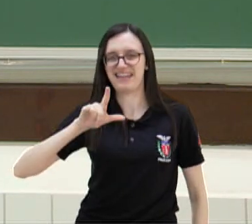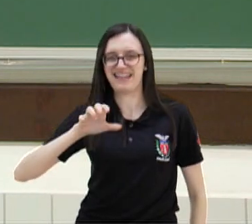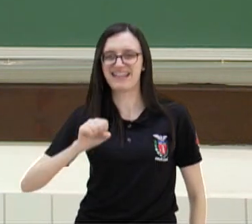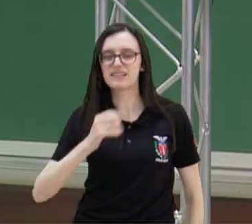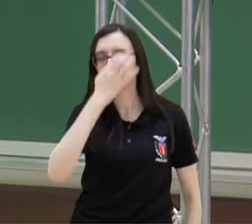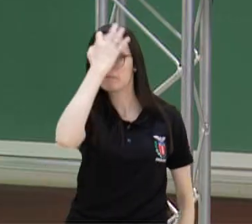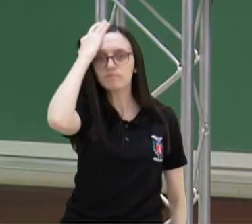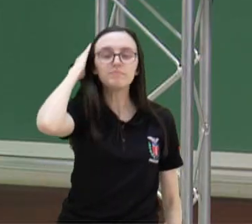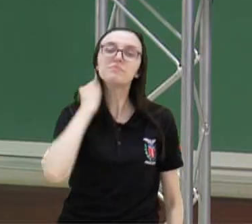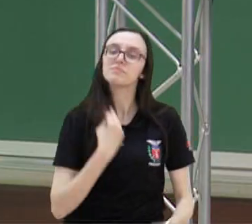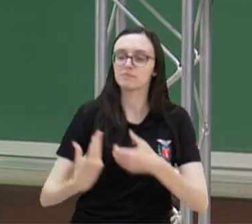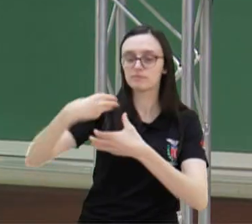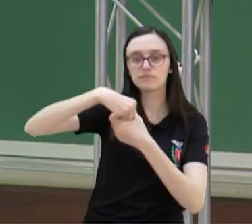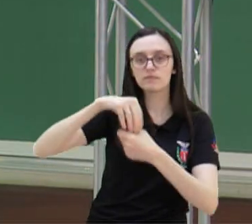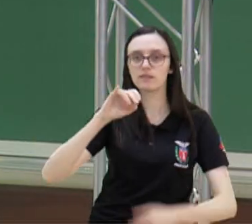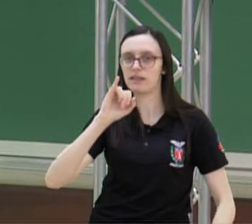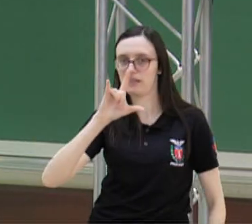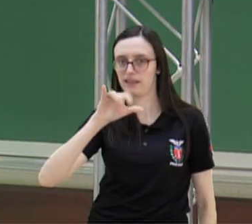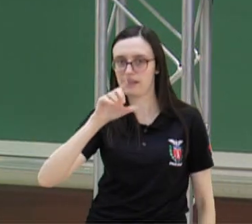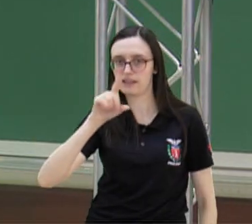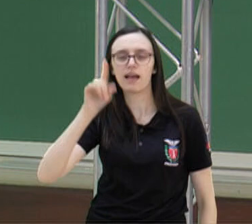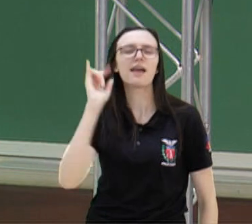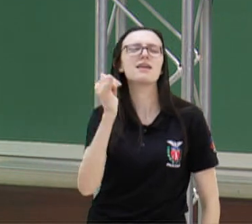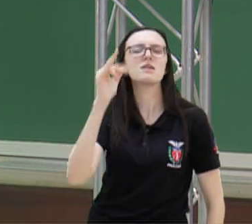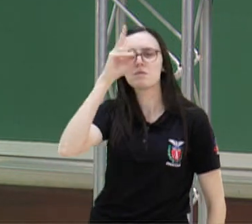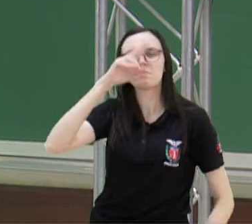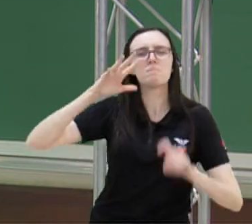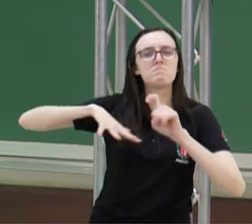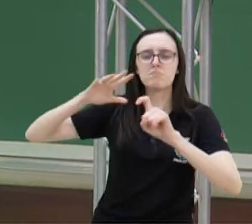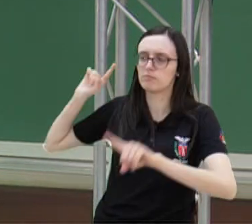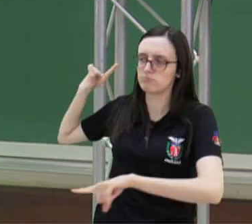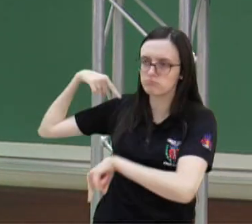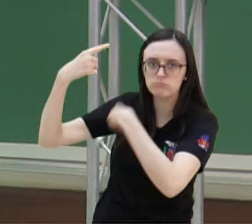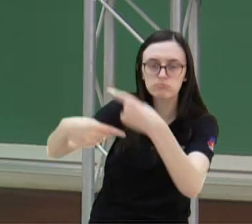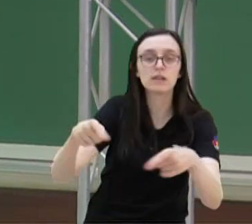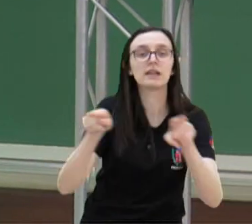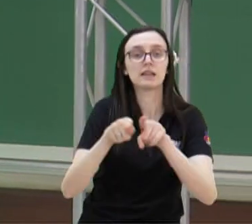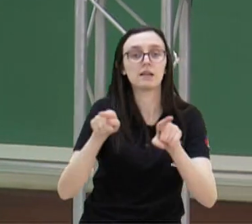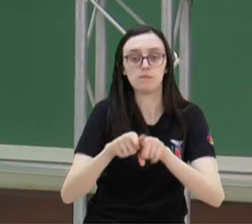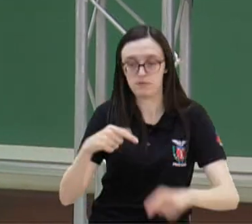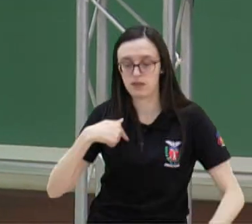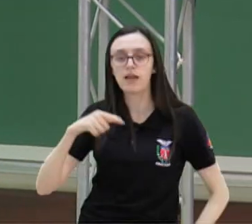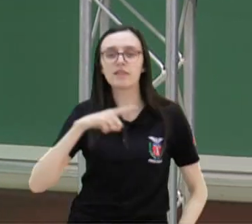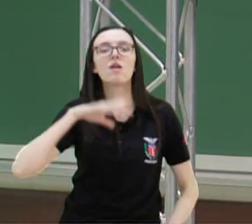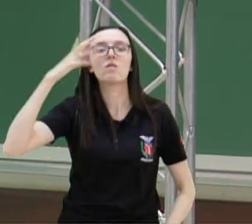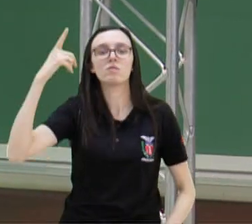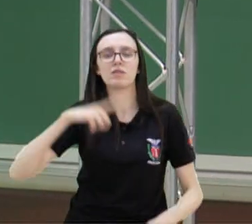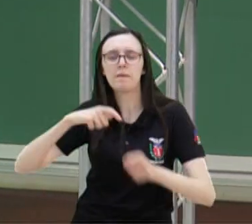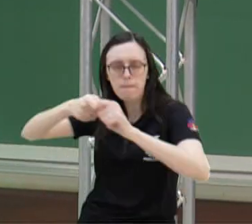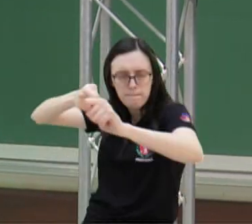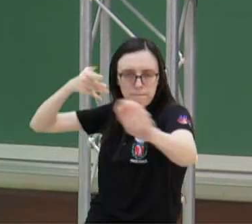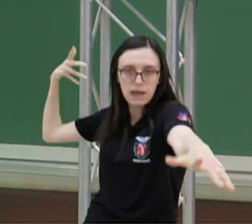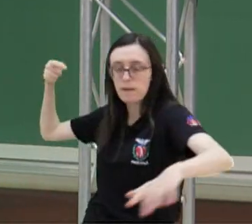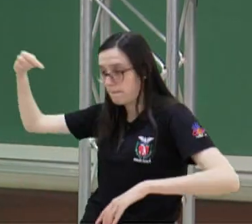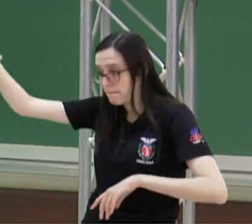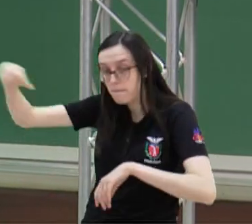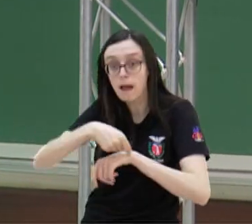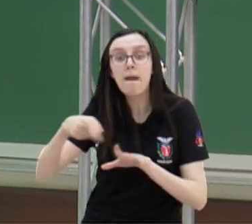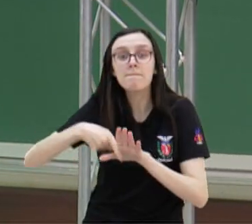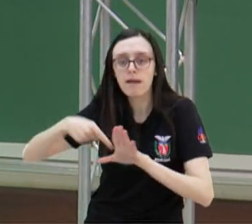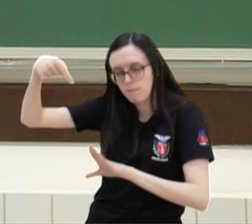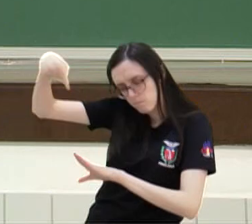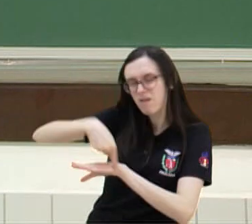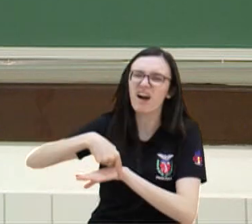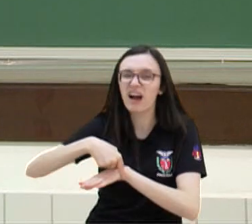na Ilíada tem essa narrativa mitológica e em um determinado momento Aquiles recebe uma flechada no calcanhar, que é o seu